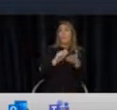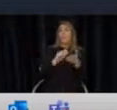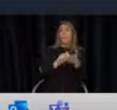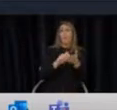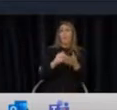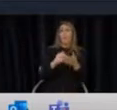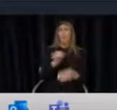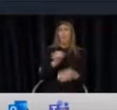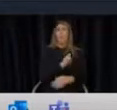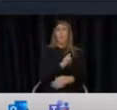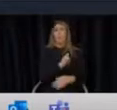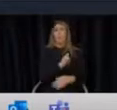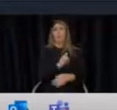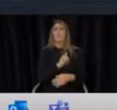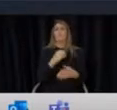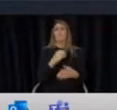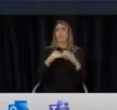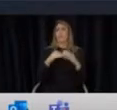Pode passar?